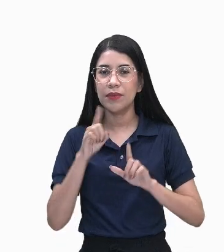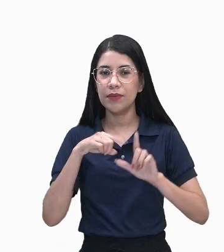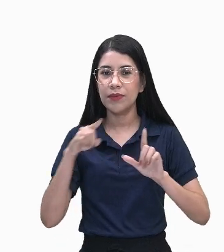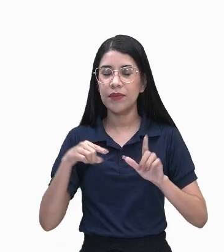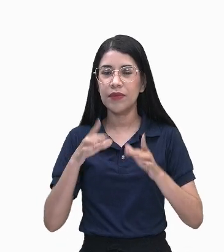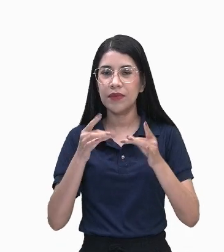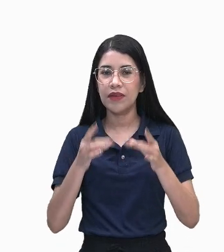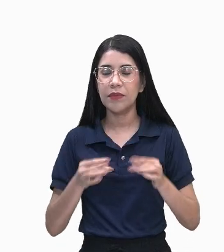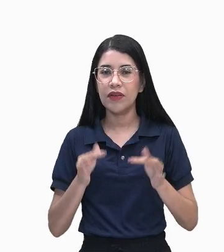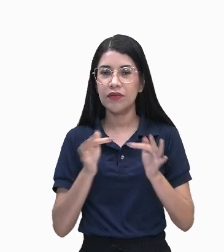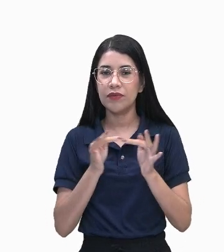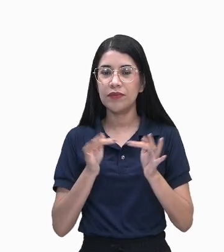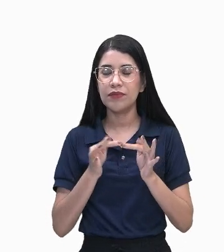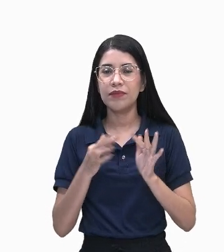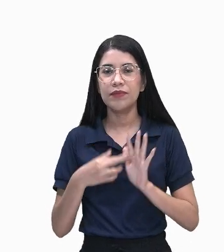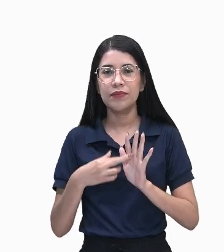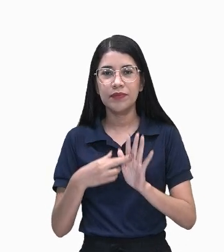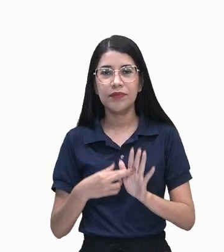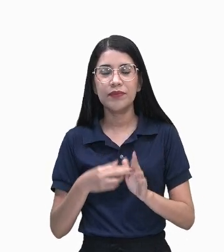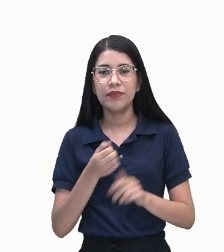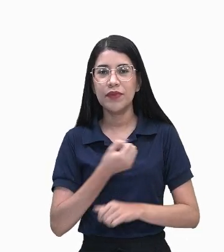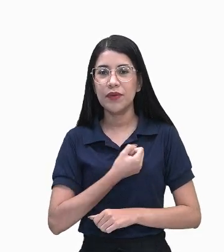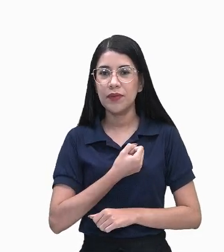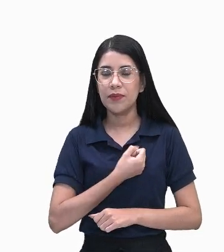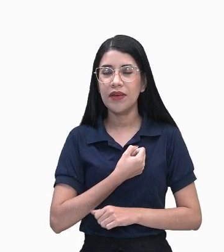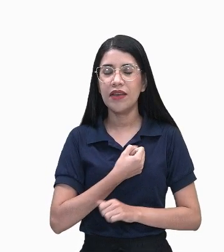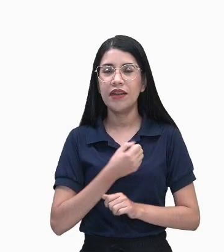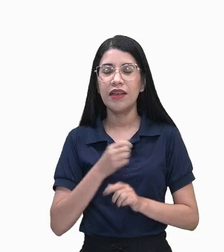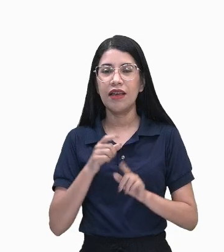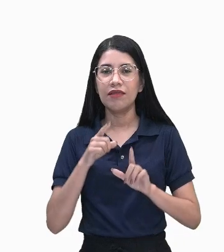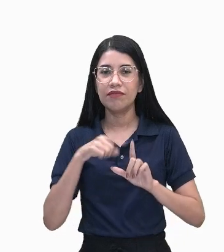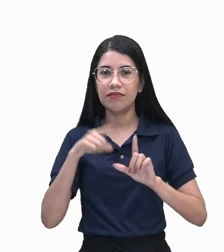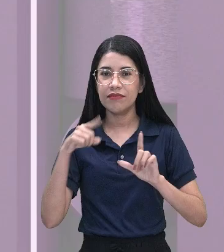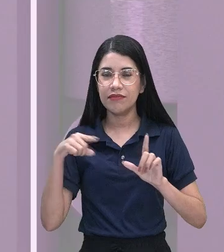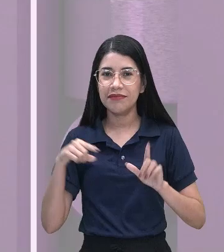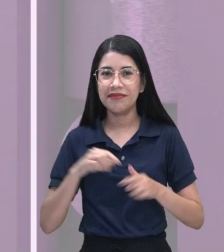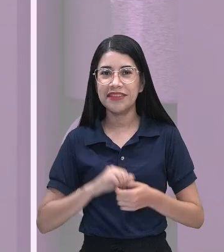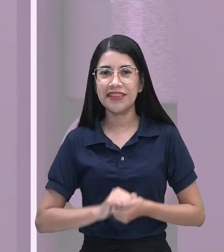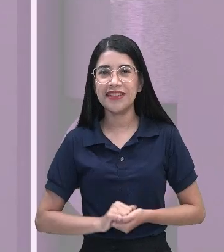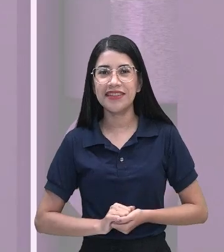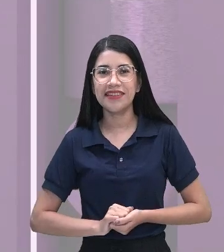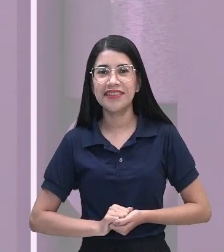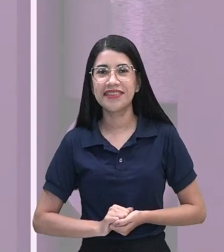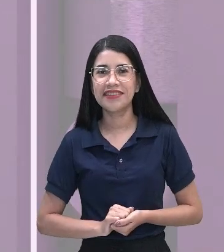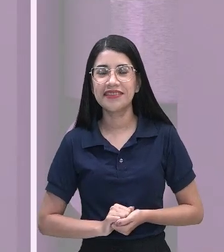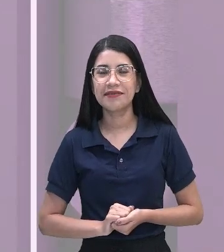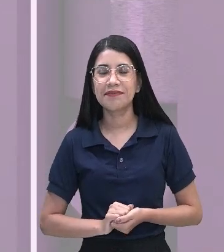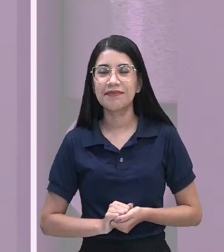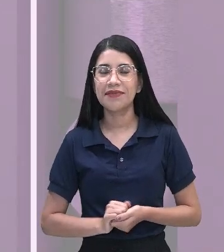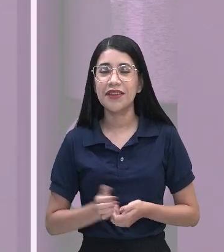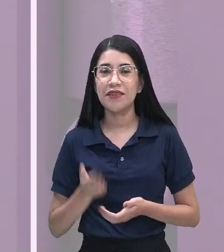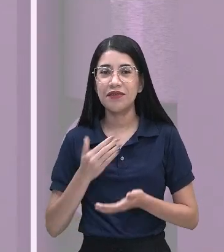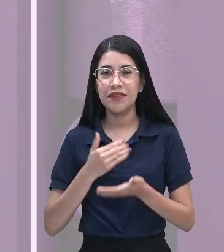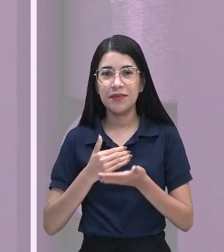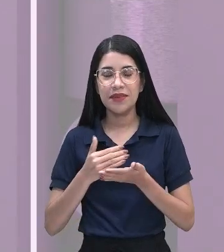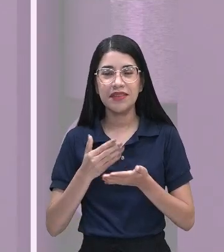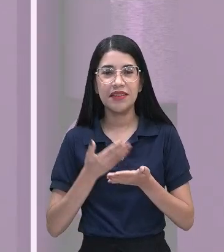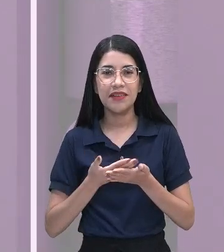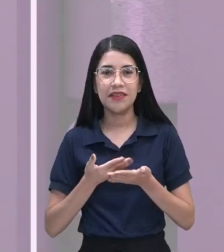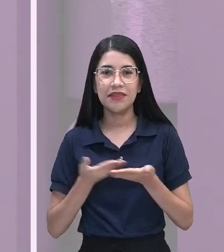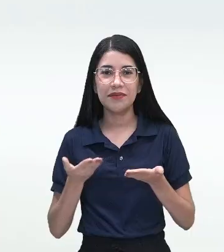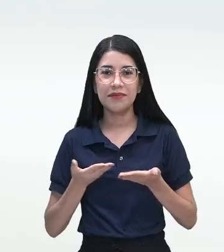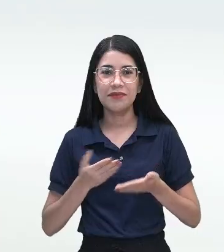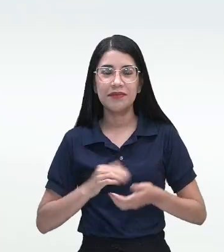funções, representações numérica, algébrica e gráfica. Muito bem, alunos. Vamos então aqui dar início na nossa